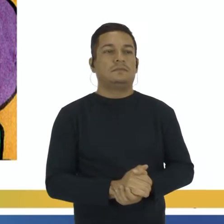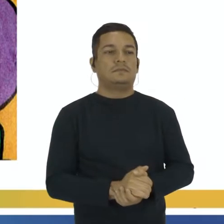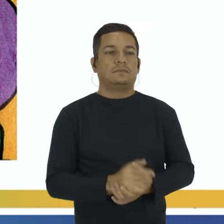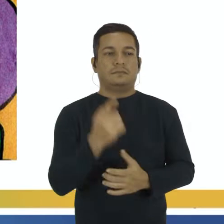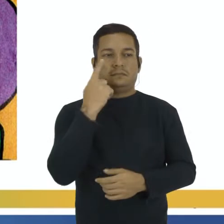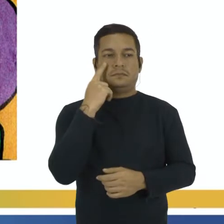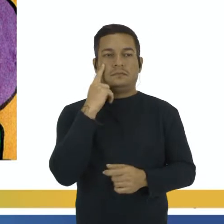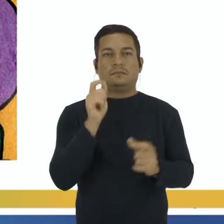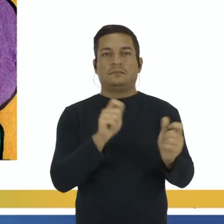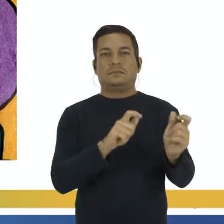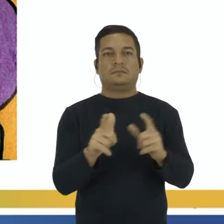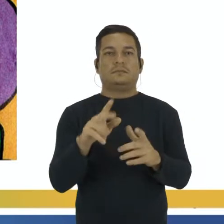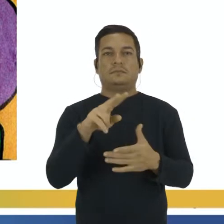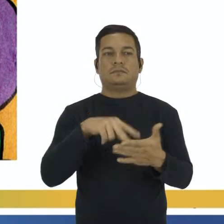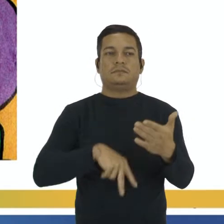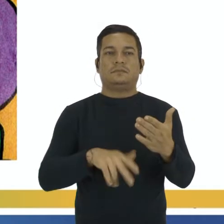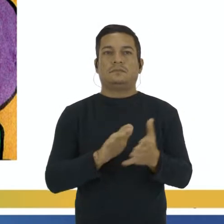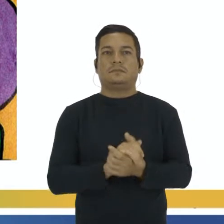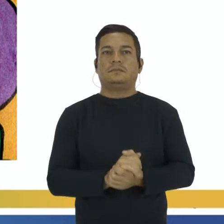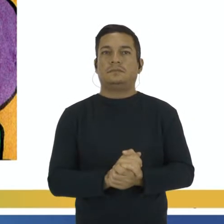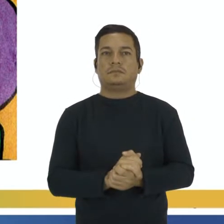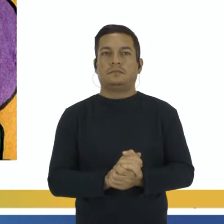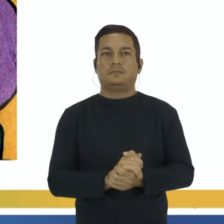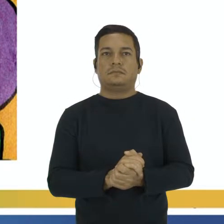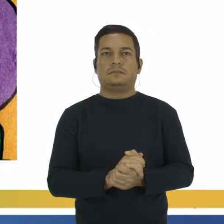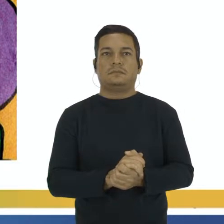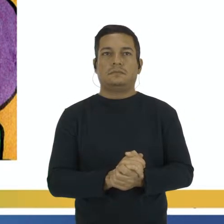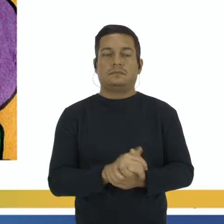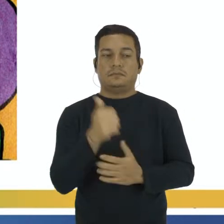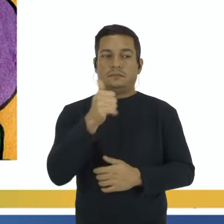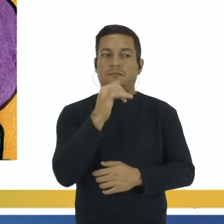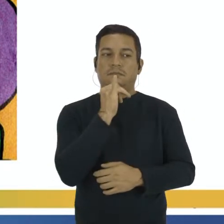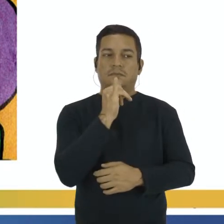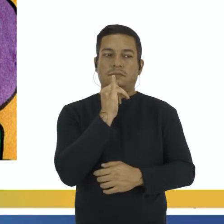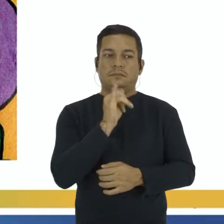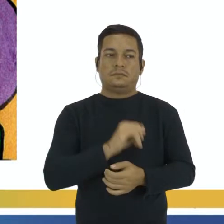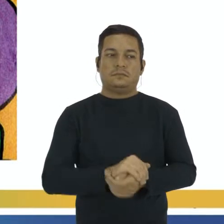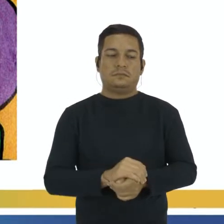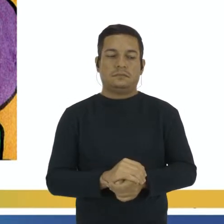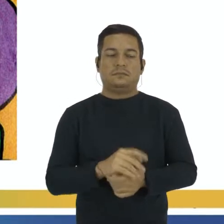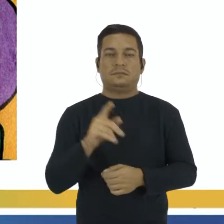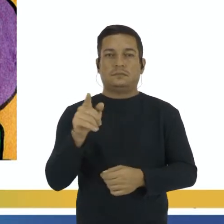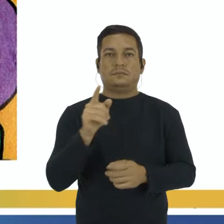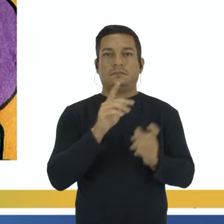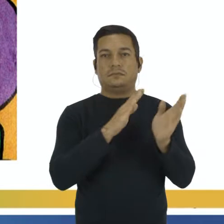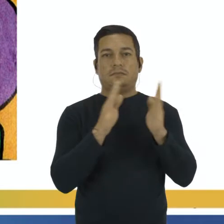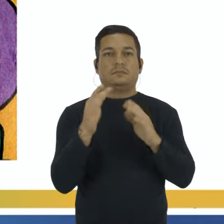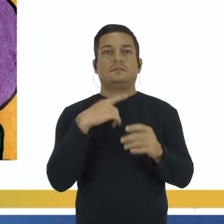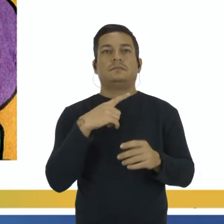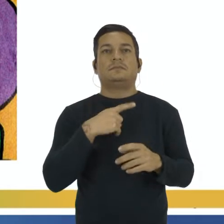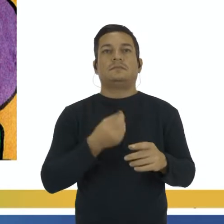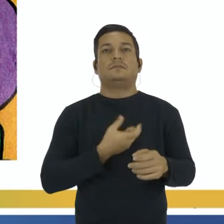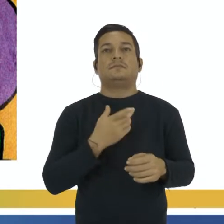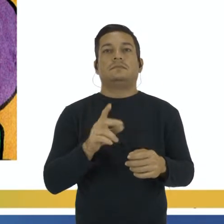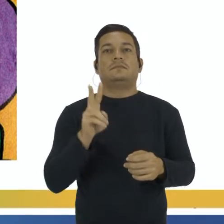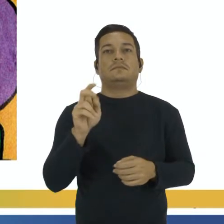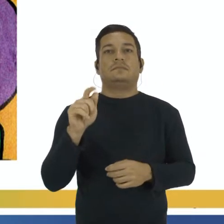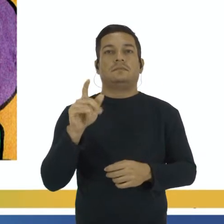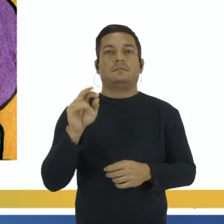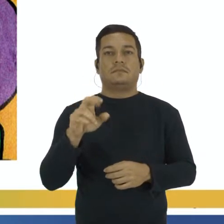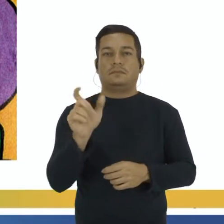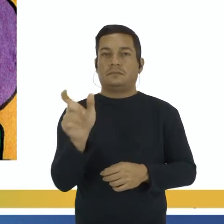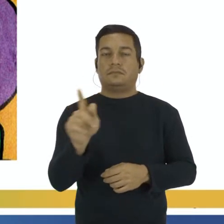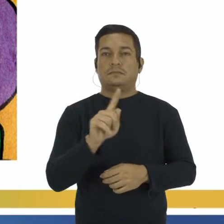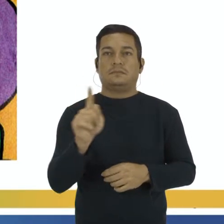Acompanhem comigo a leitura da HQ. Nosso primeiro exemplo. Nesta HQ, se exprime diferentes valores da palavra não,